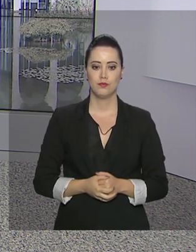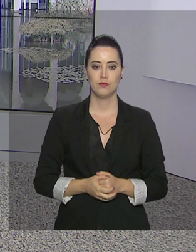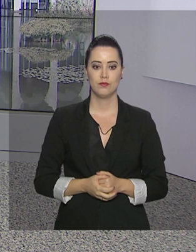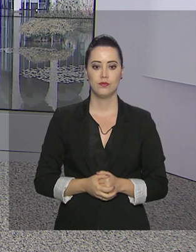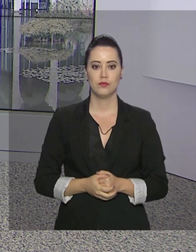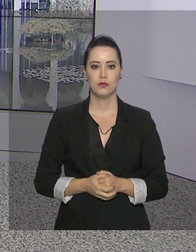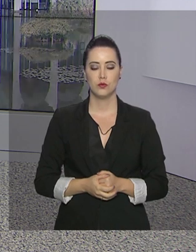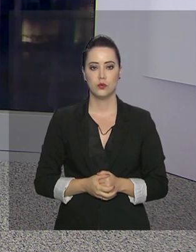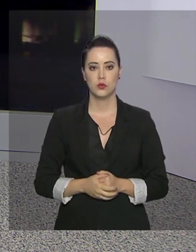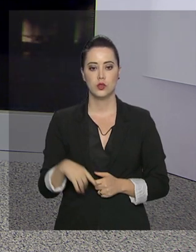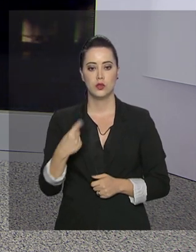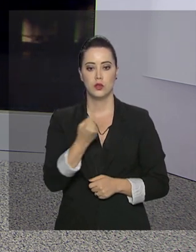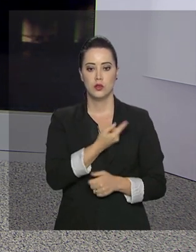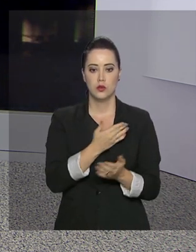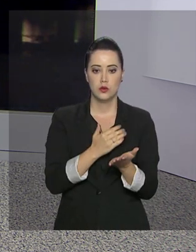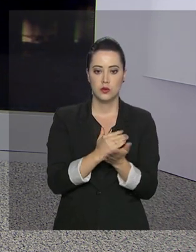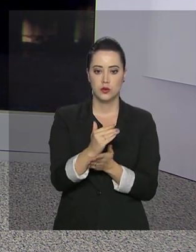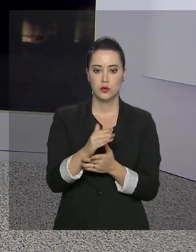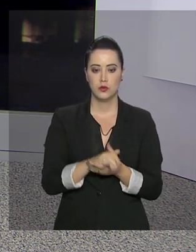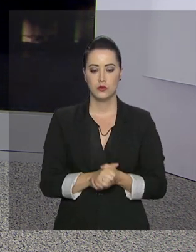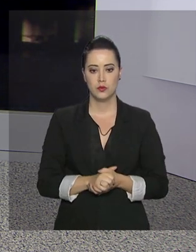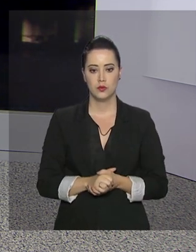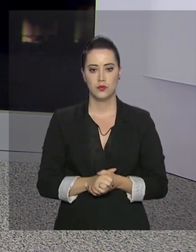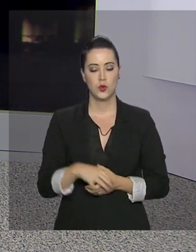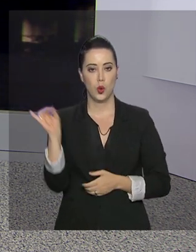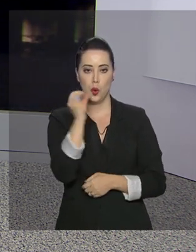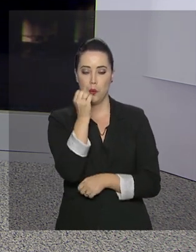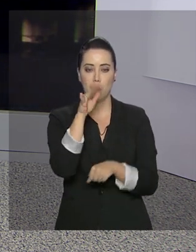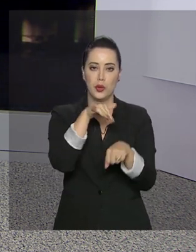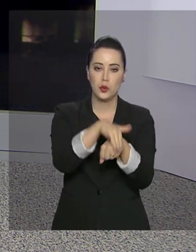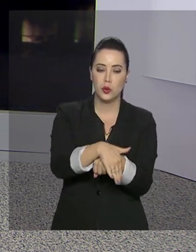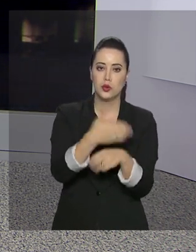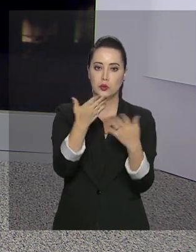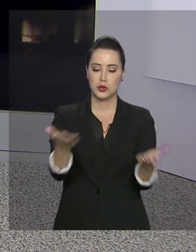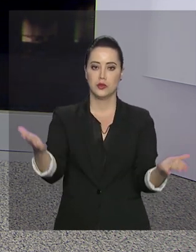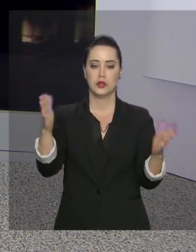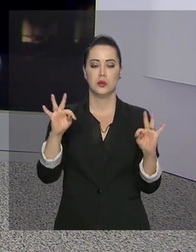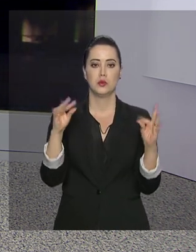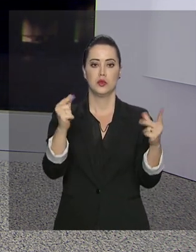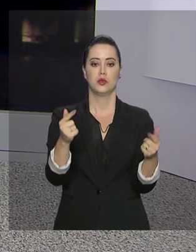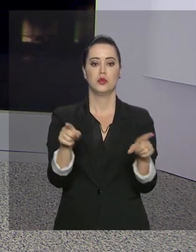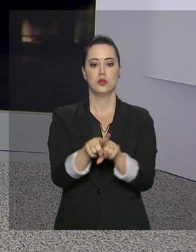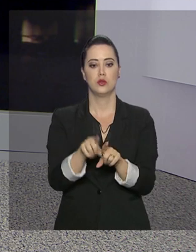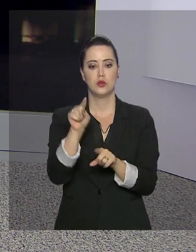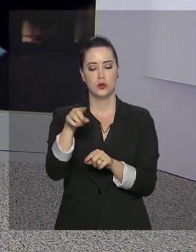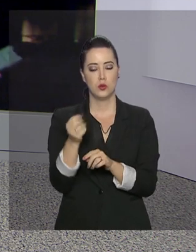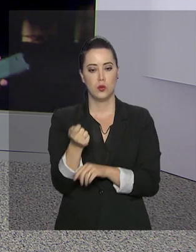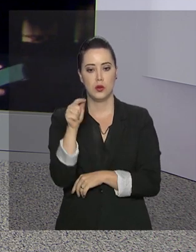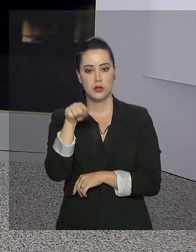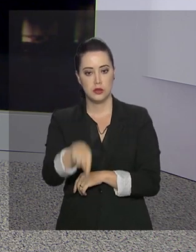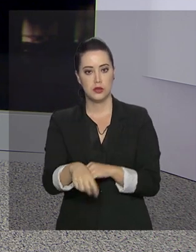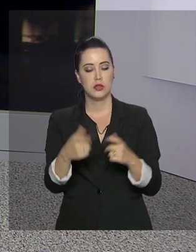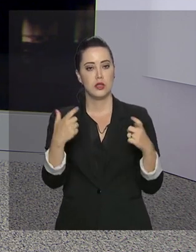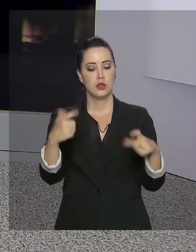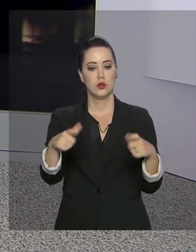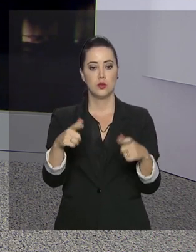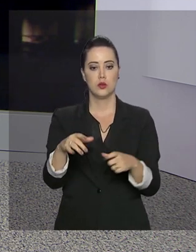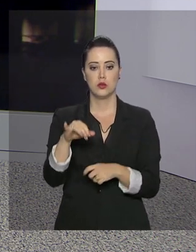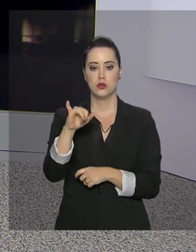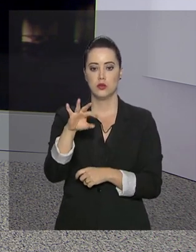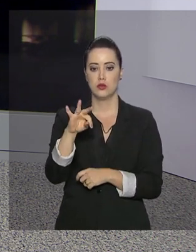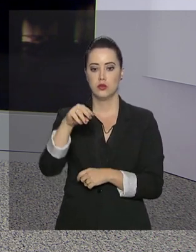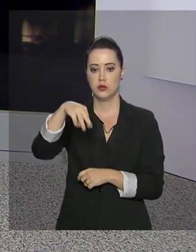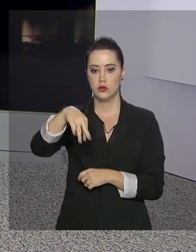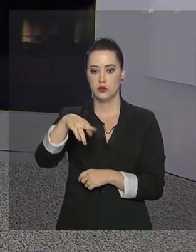nós vamos conversar com repórter qual é 18 à noite pra você boa noite pra todo mundo daqui a pouquinho aqui no palácio do itamaraty sede do ministério das